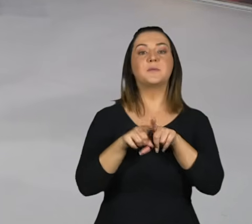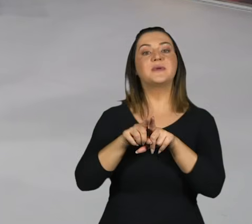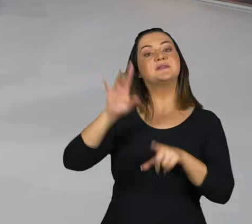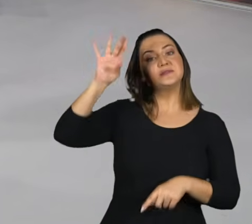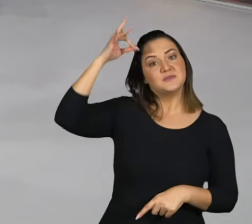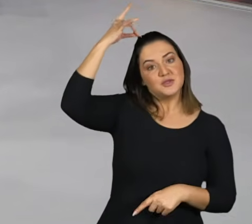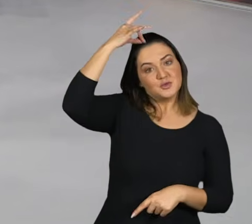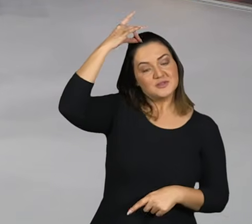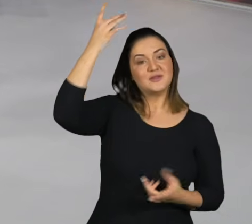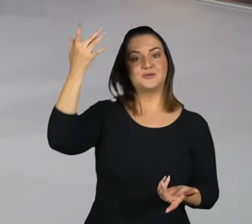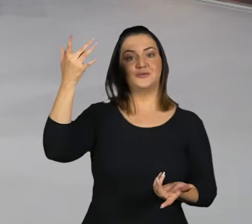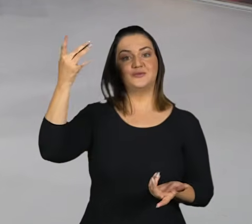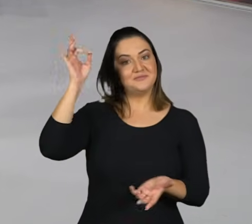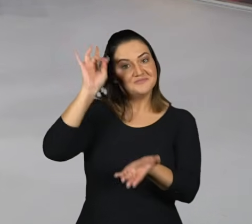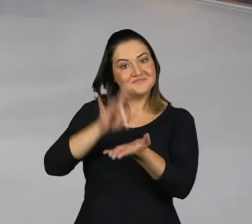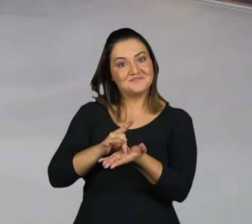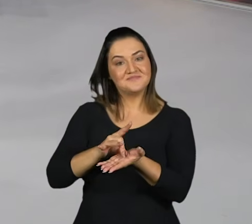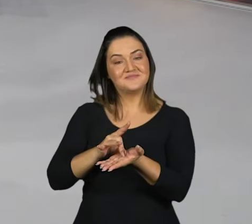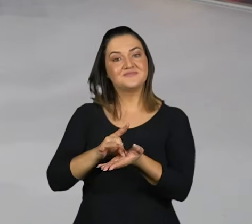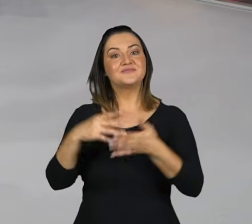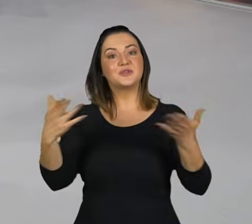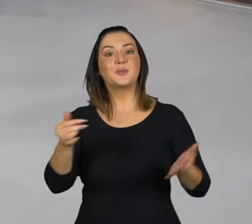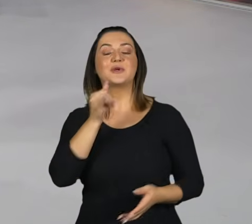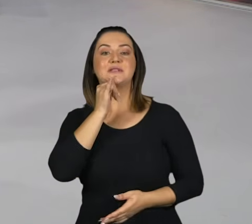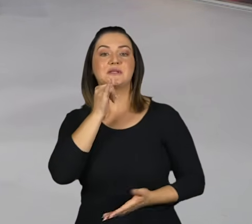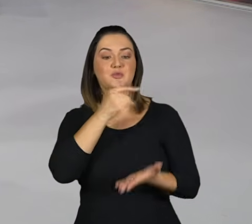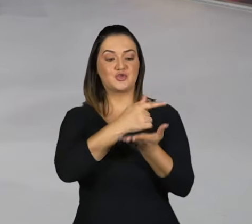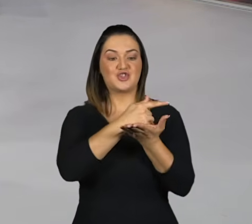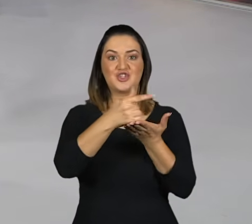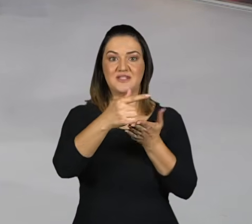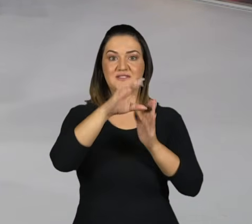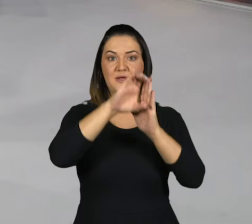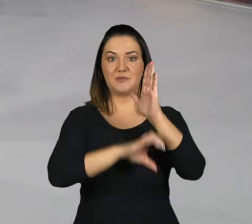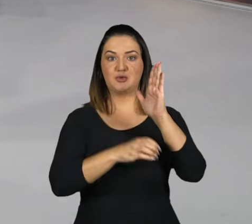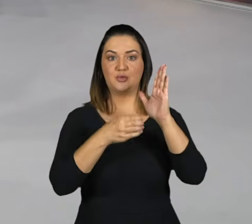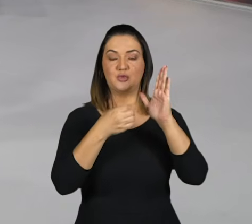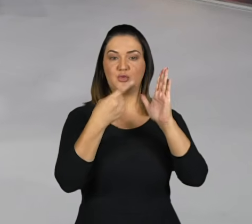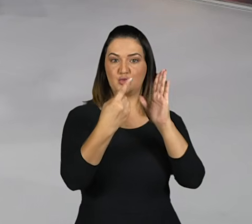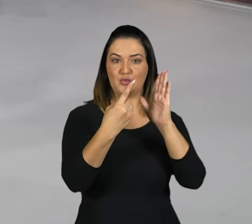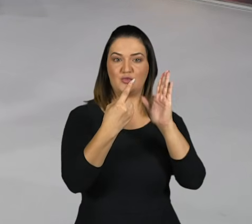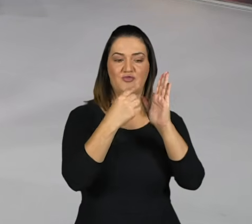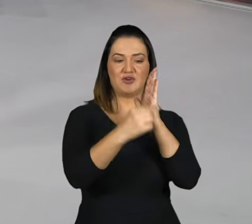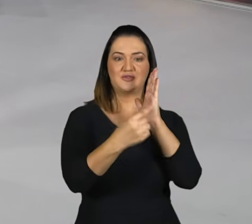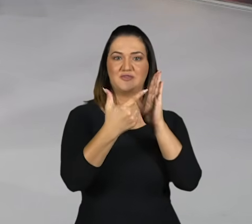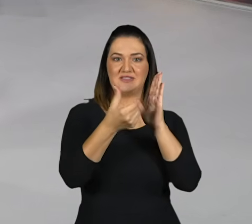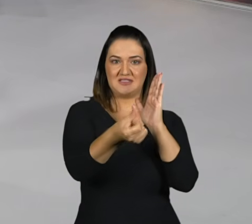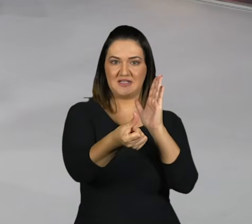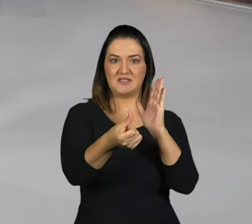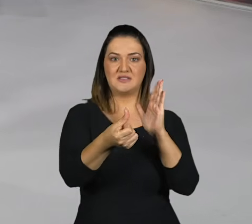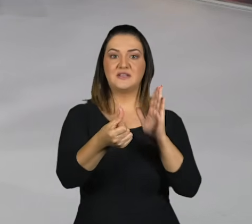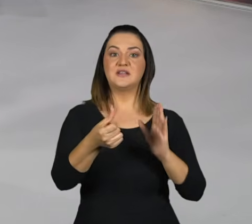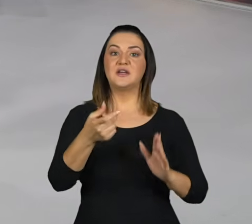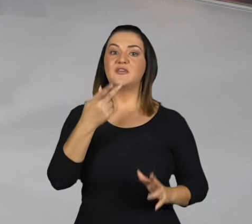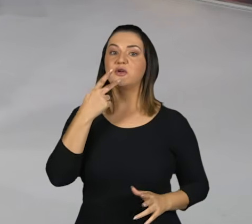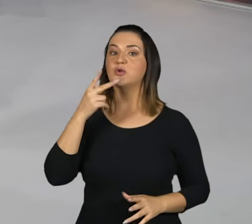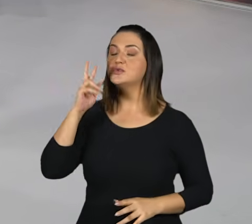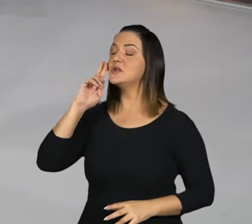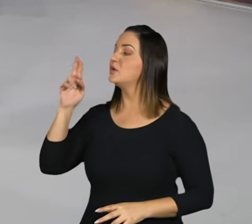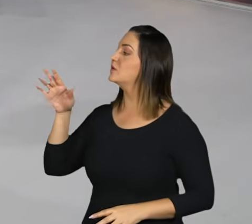Sim. Isso é tão real que quando você vai para Gênesis 1:26, a Bíblia diz assim: e disse